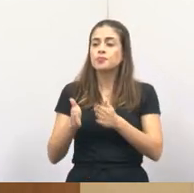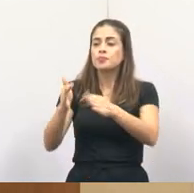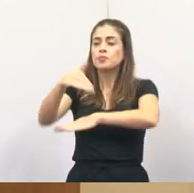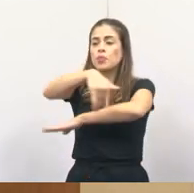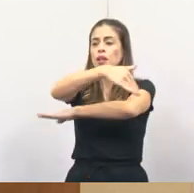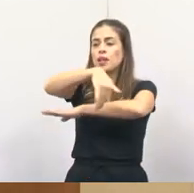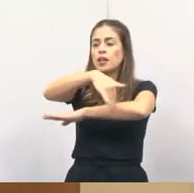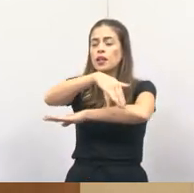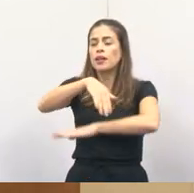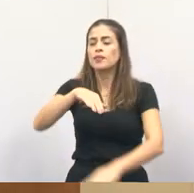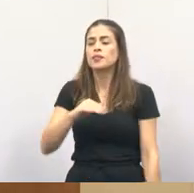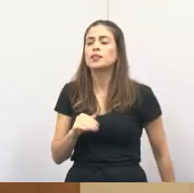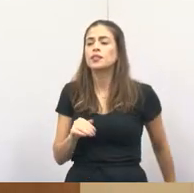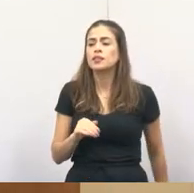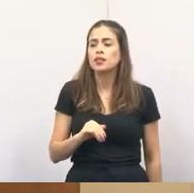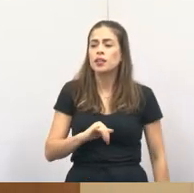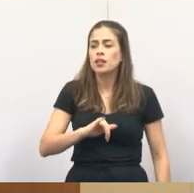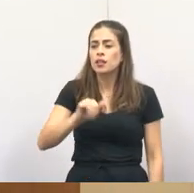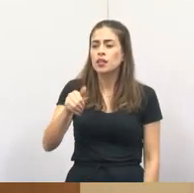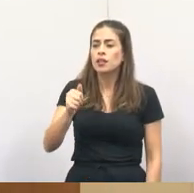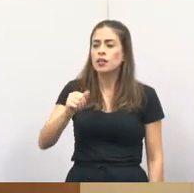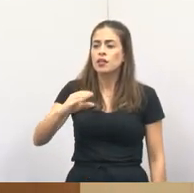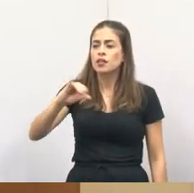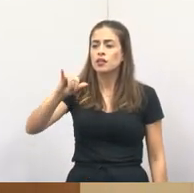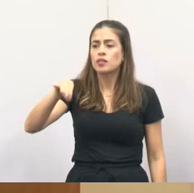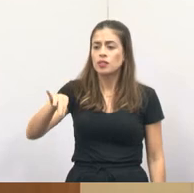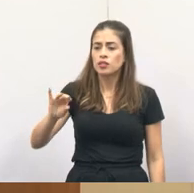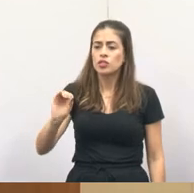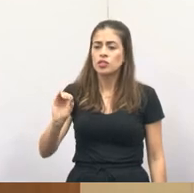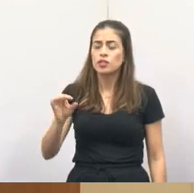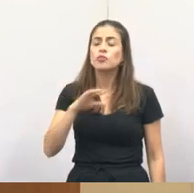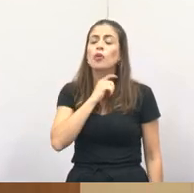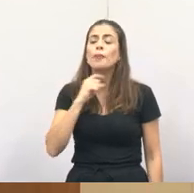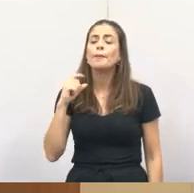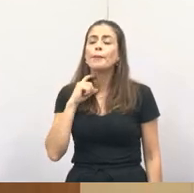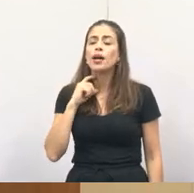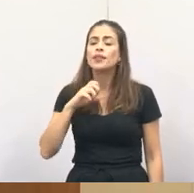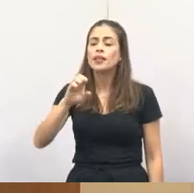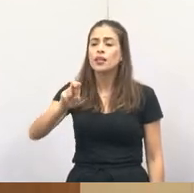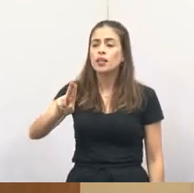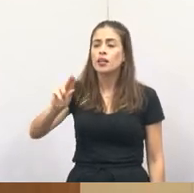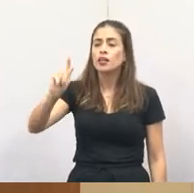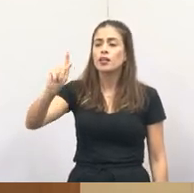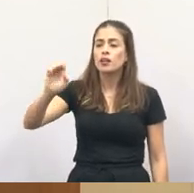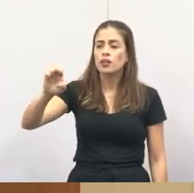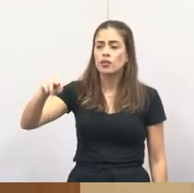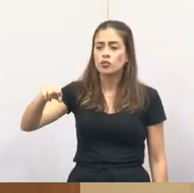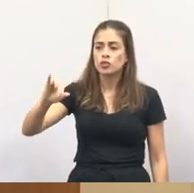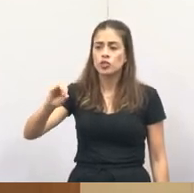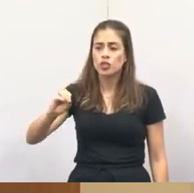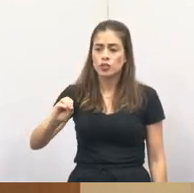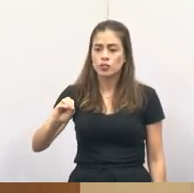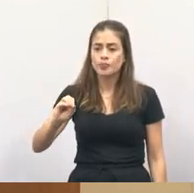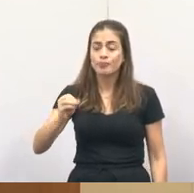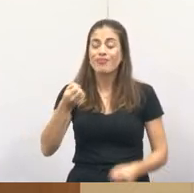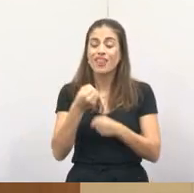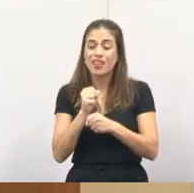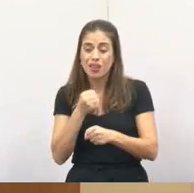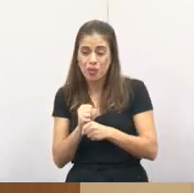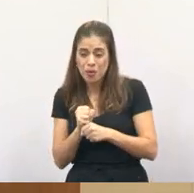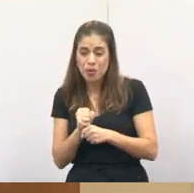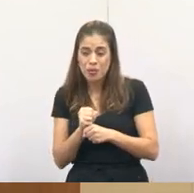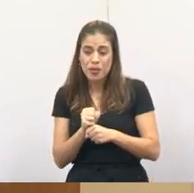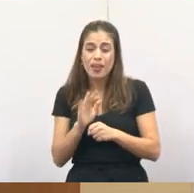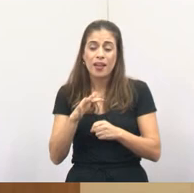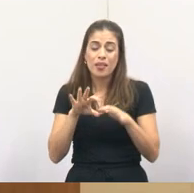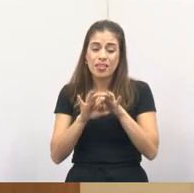avenida aqui do Jardim Jacinto a Padre Eugênio para chegar na Avenida São João essa obra Olha só era para ter